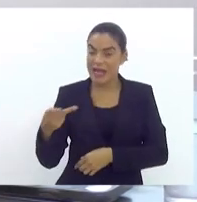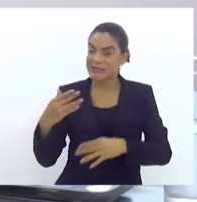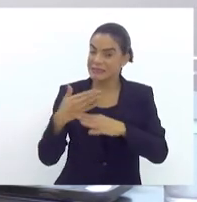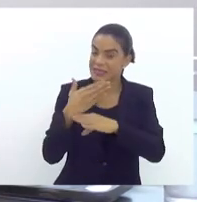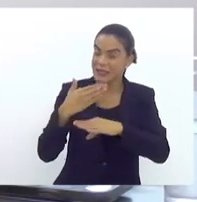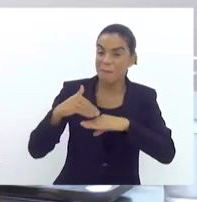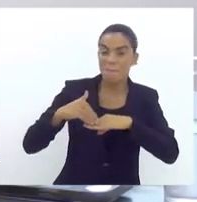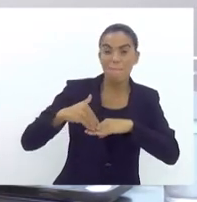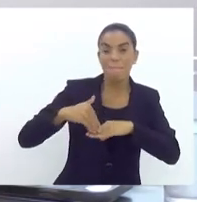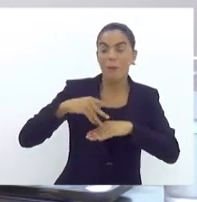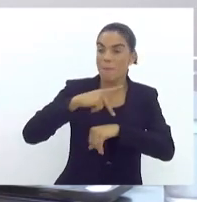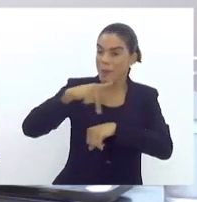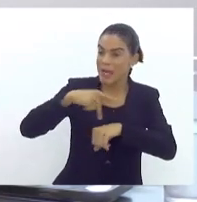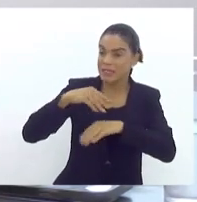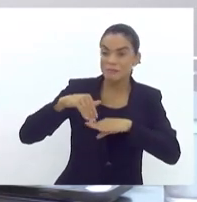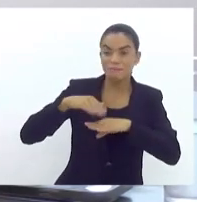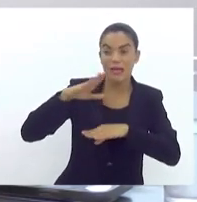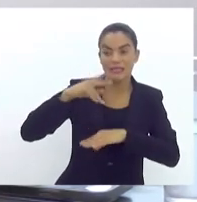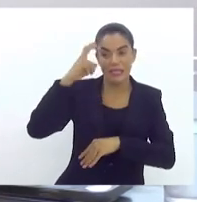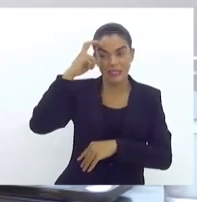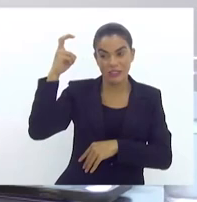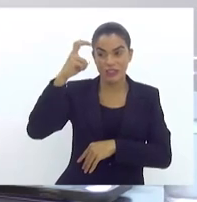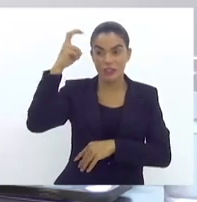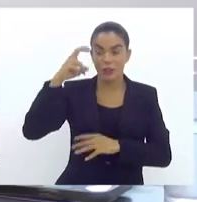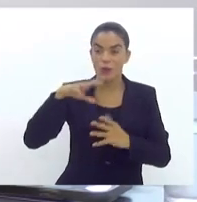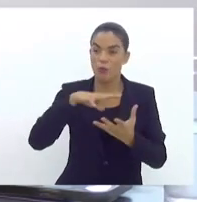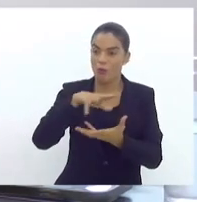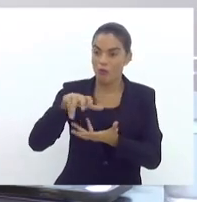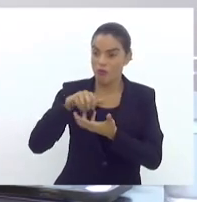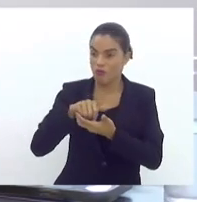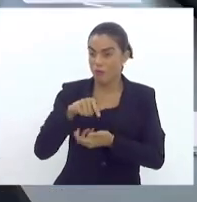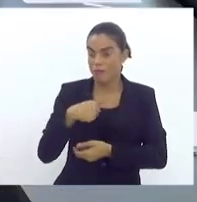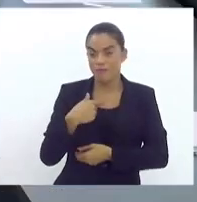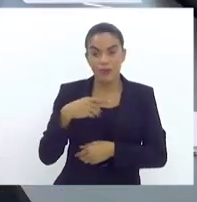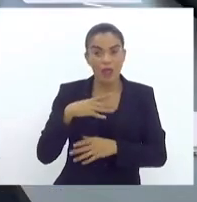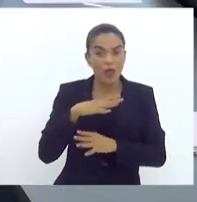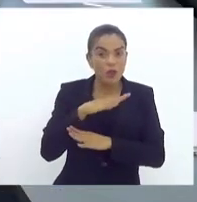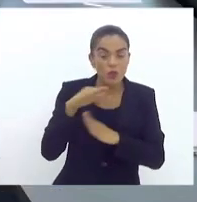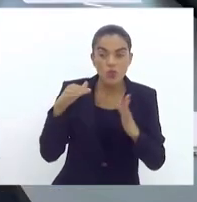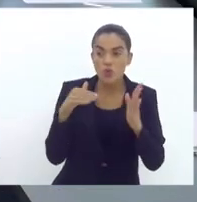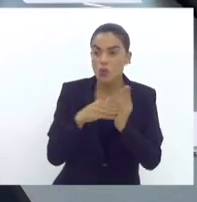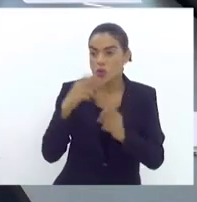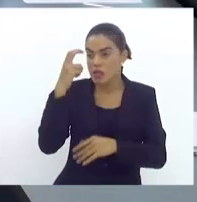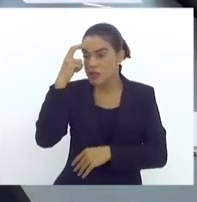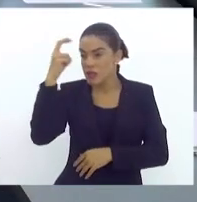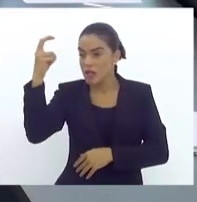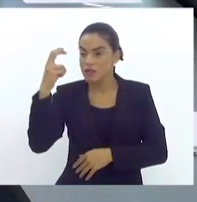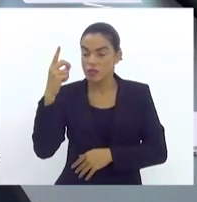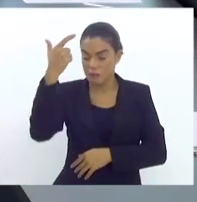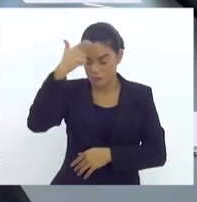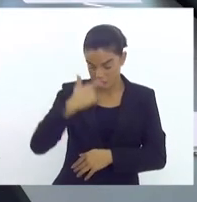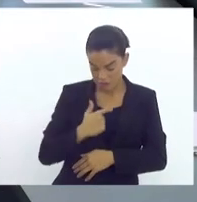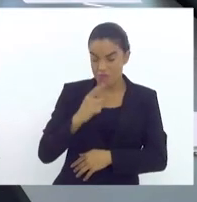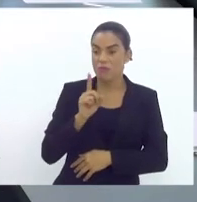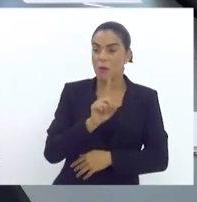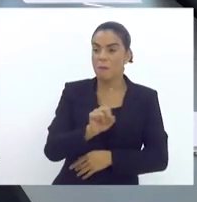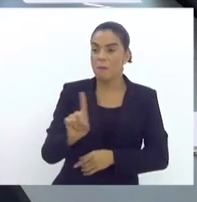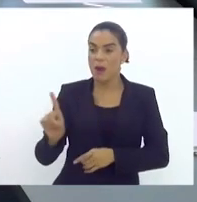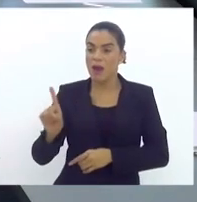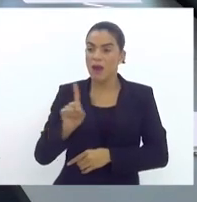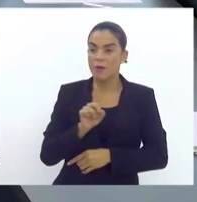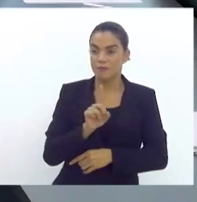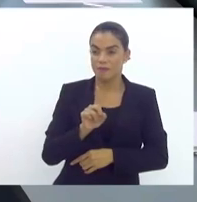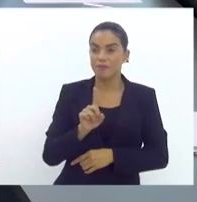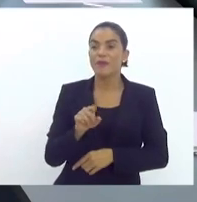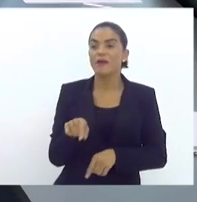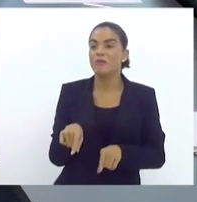inteligente do país mais inteligente do mundo que é totalmente inteligente para o indivíduo e o senhor que